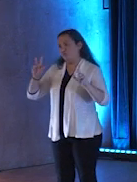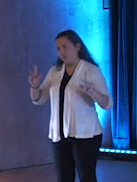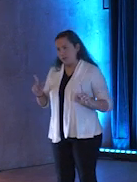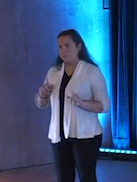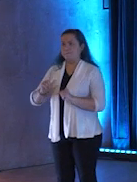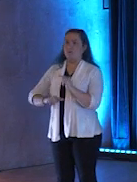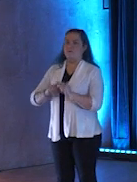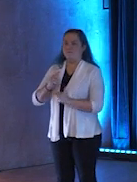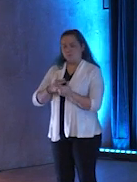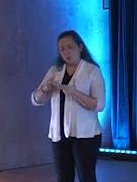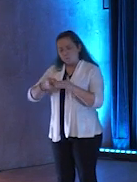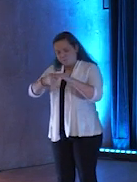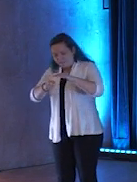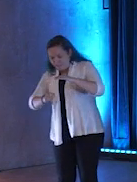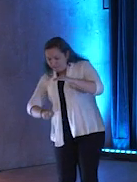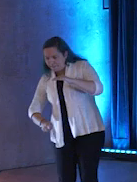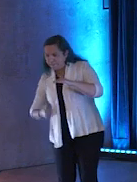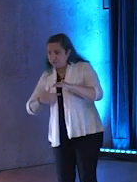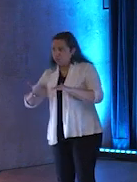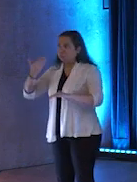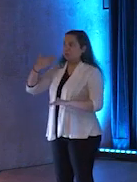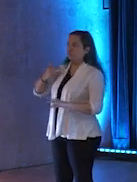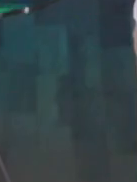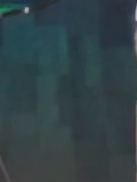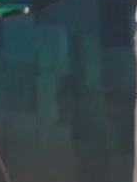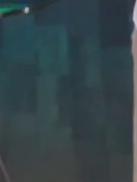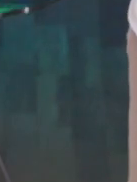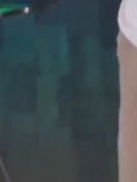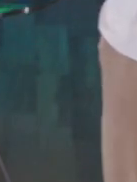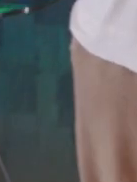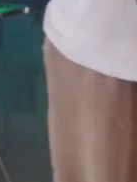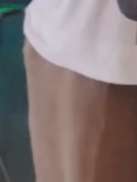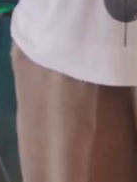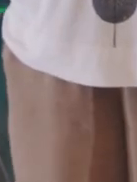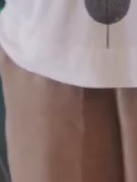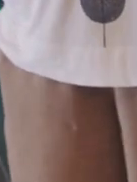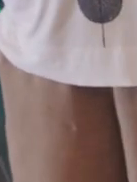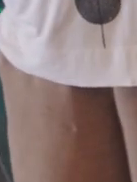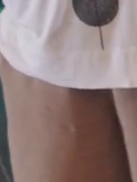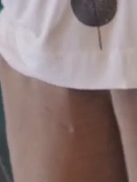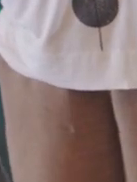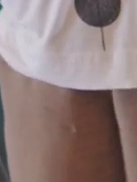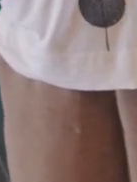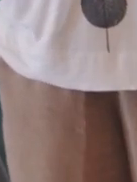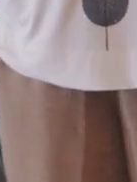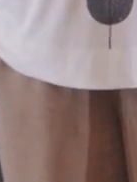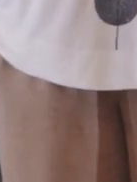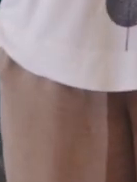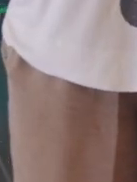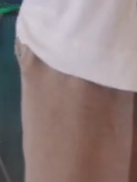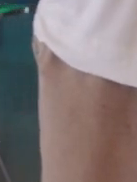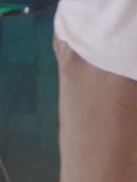dos móveis com segredos e esconderijos que eu mostrei anteriormente. Por quê? Um dos elementos que distanciam esses